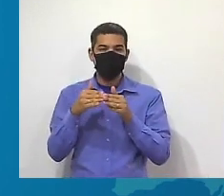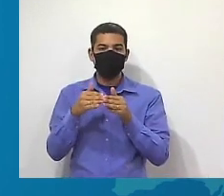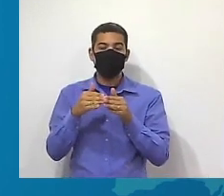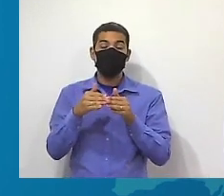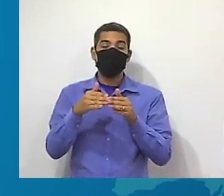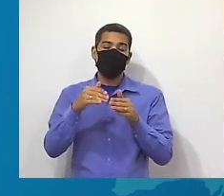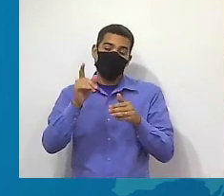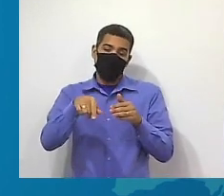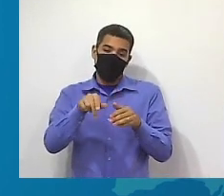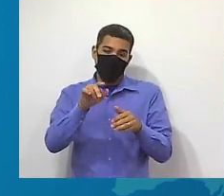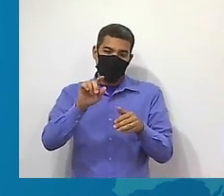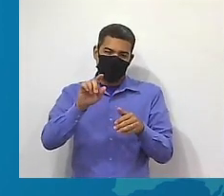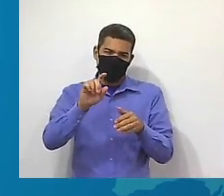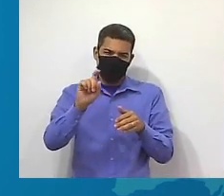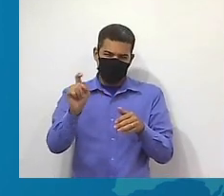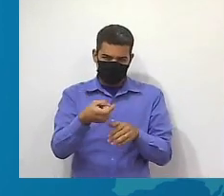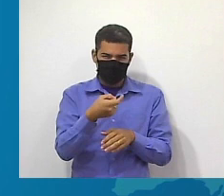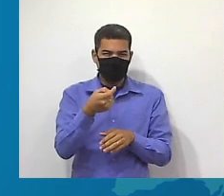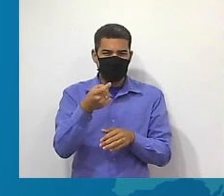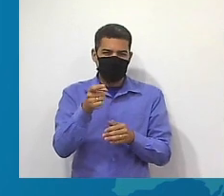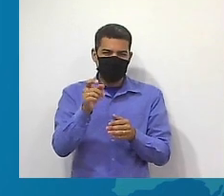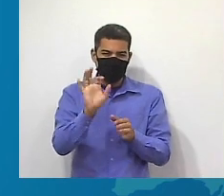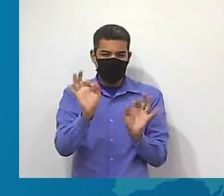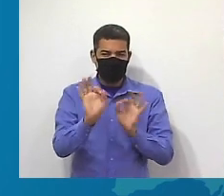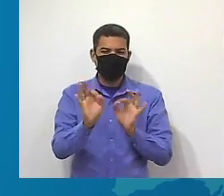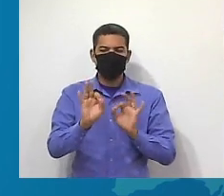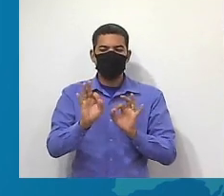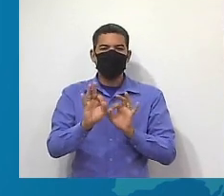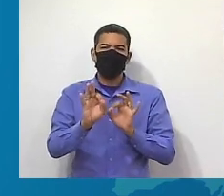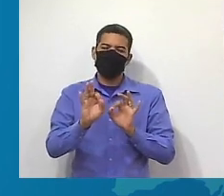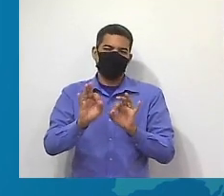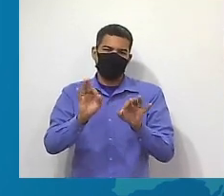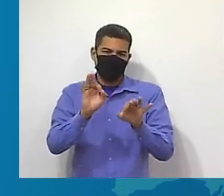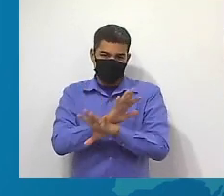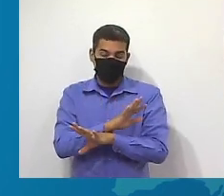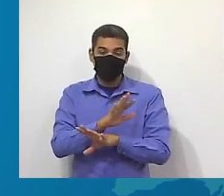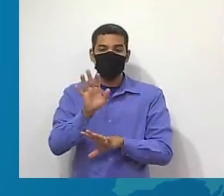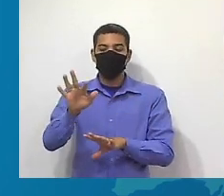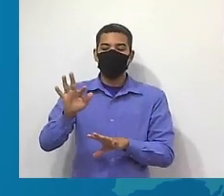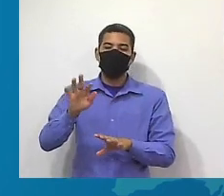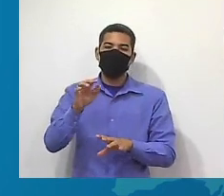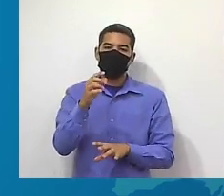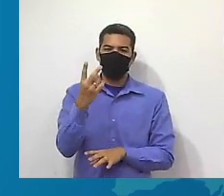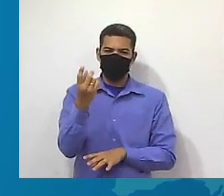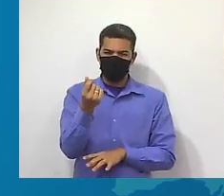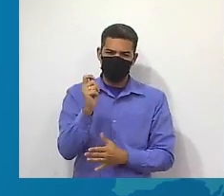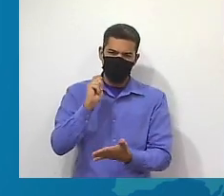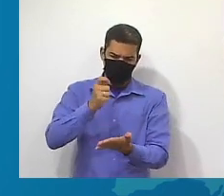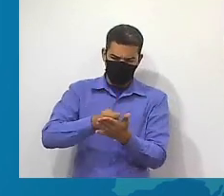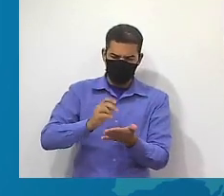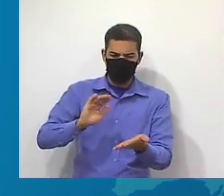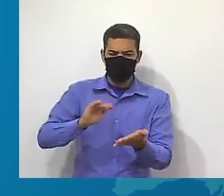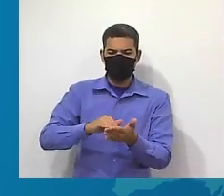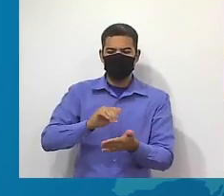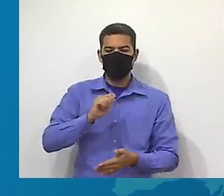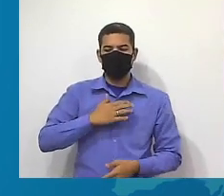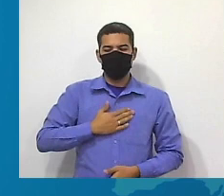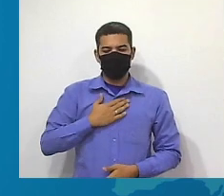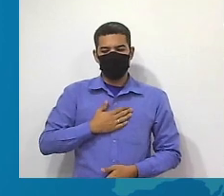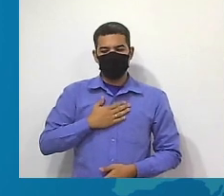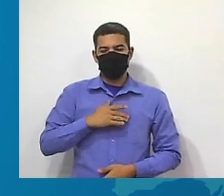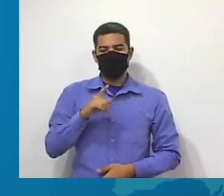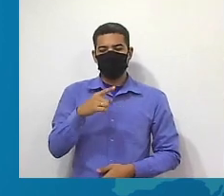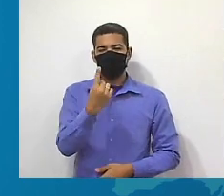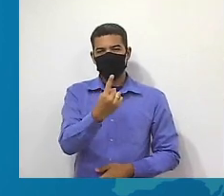acabou, mas a inscrição ainda vai até o dia 19 de agosto. Então o valor aí está R$ 110 e você ainda pode fazer, se não fez,